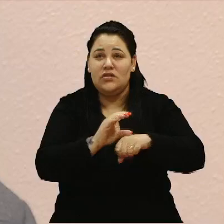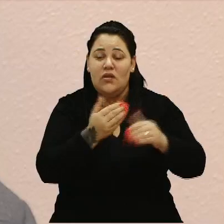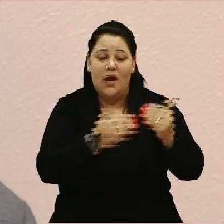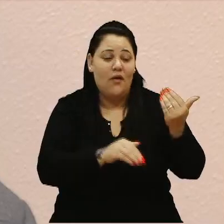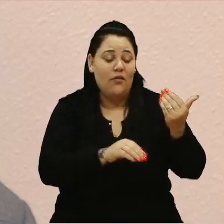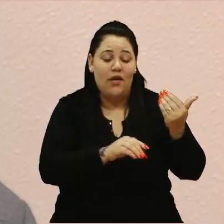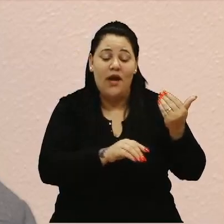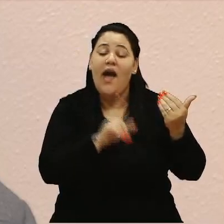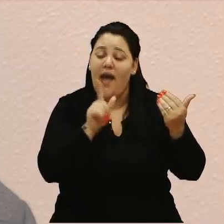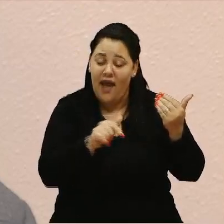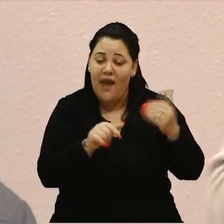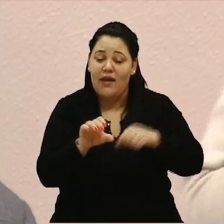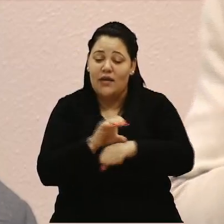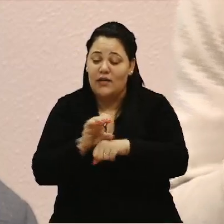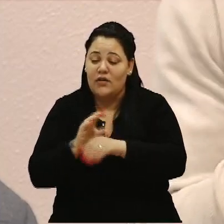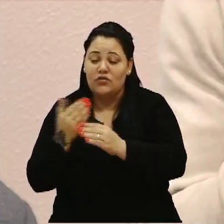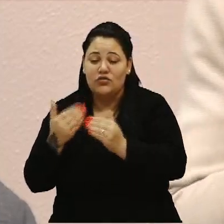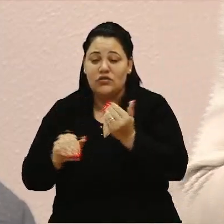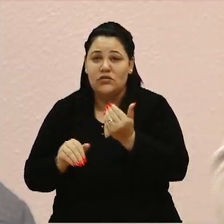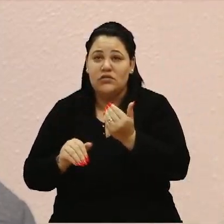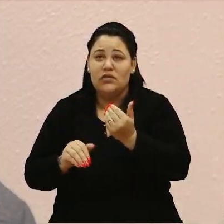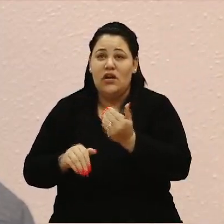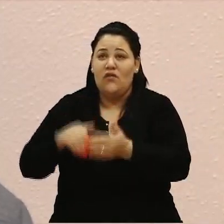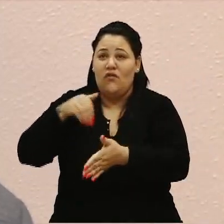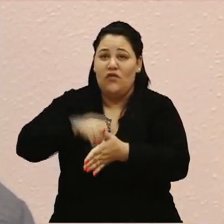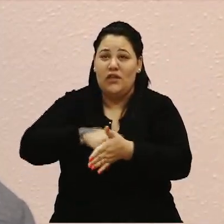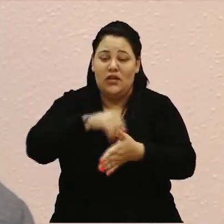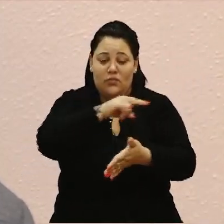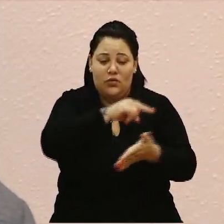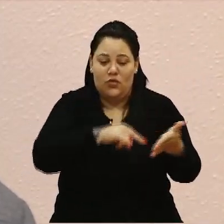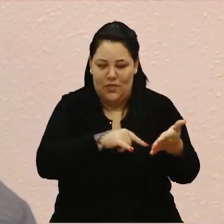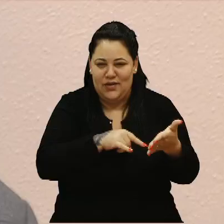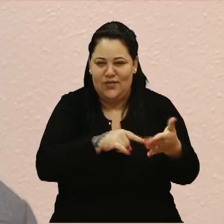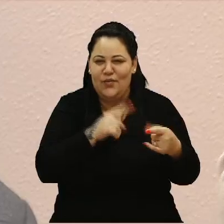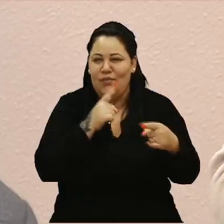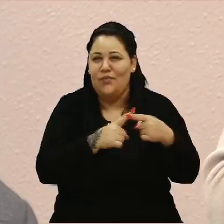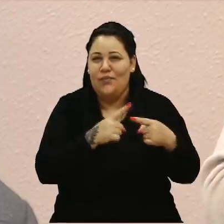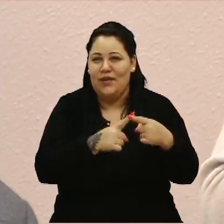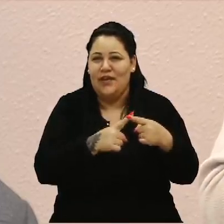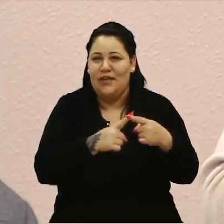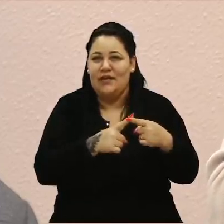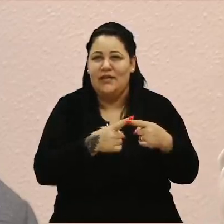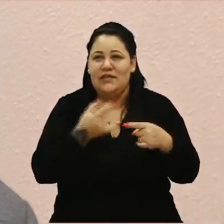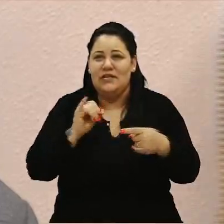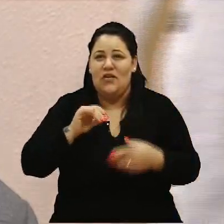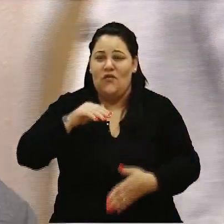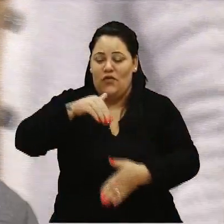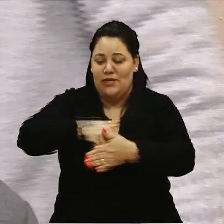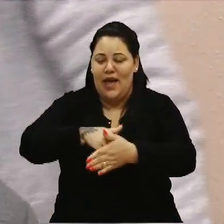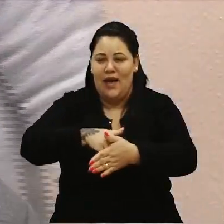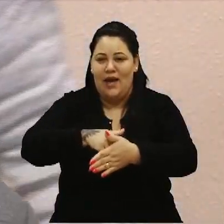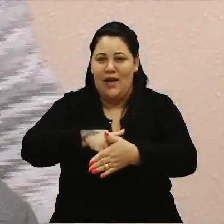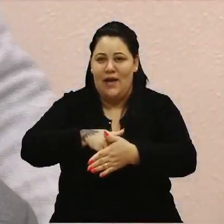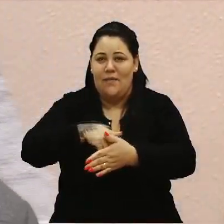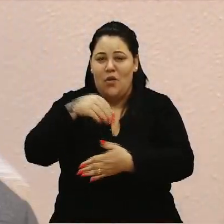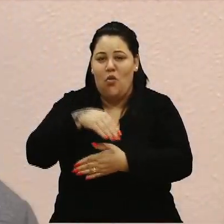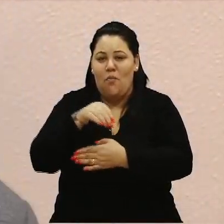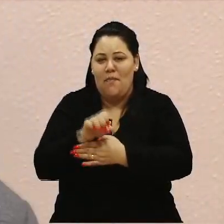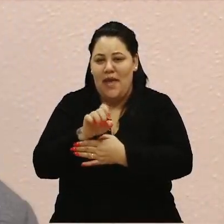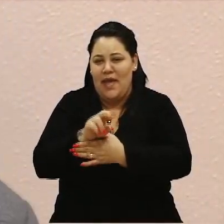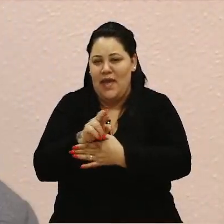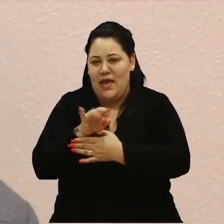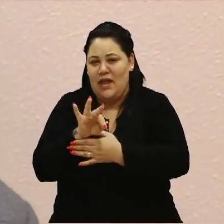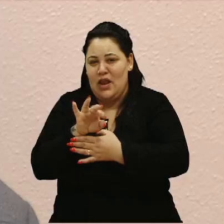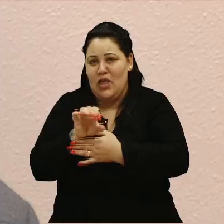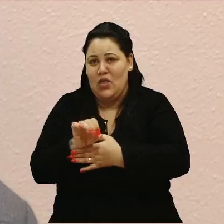inconstitucional. Então, eu vou votar pelo parecer, porque senão se a gente votar pelo mérito do Rafael Bueno ser